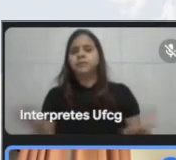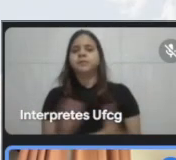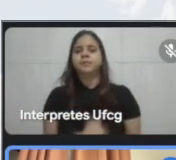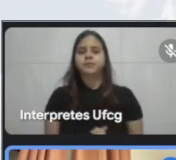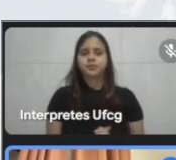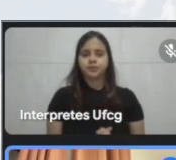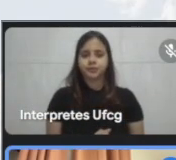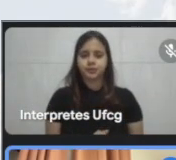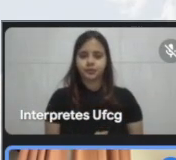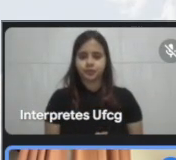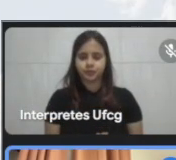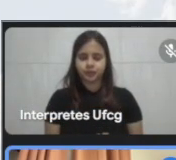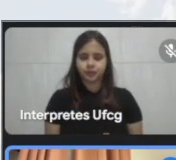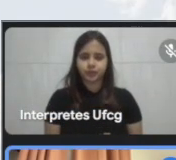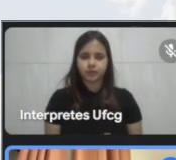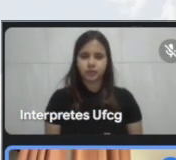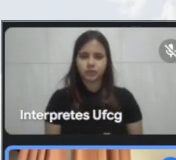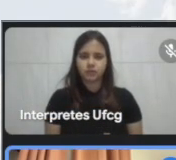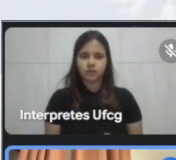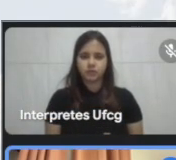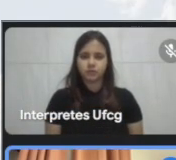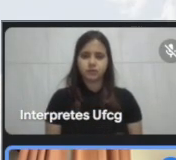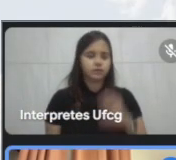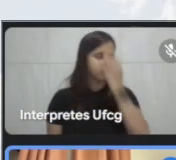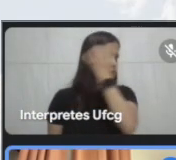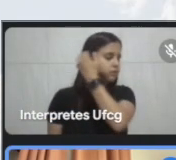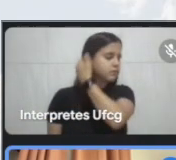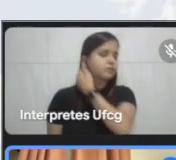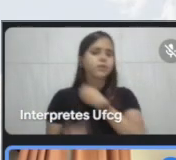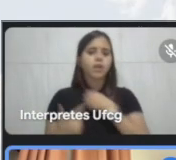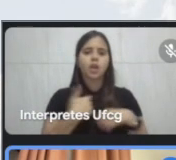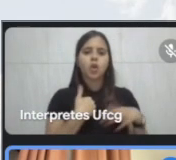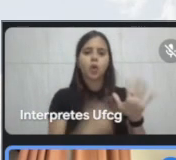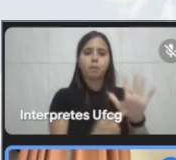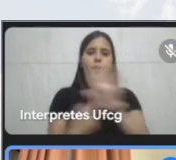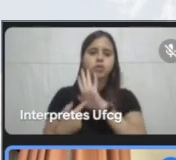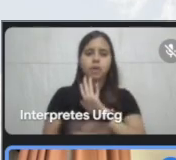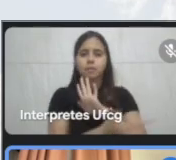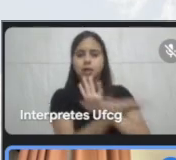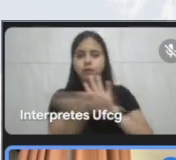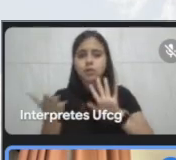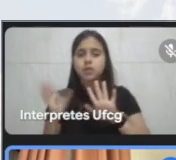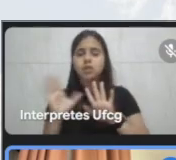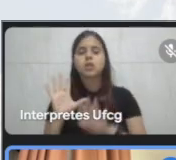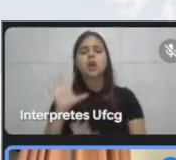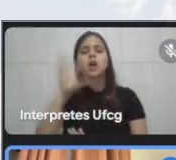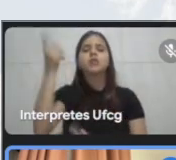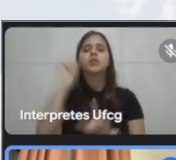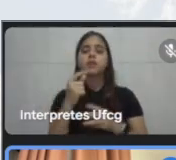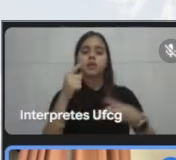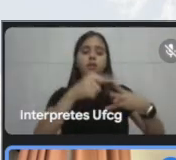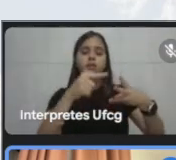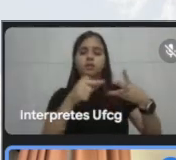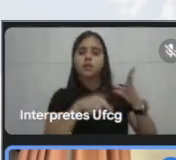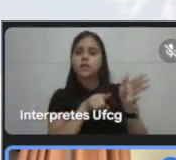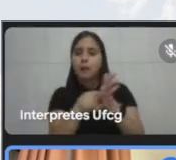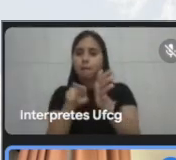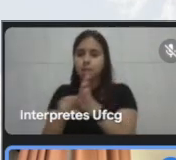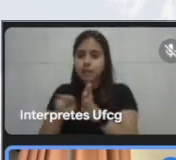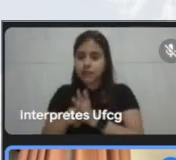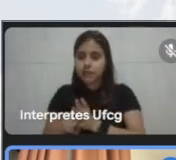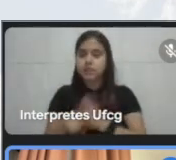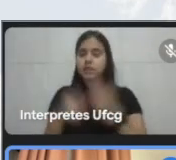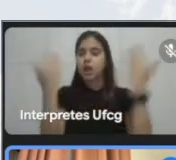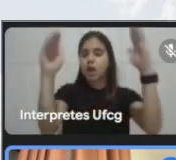temporal que a gente vem tendo. Eu trouxe aqui para vocês, basicamente, resultados de 3 pesquisas, que seriam